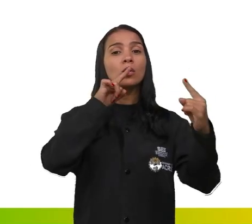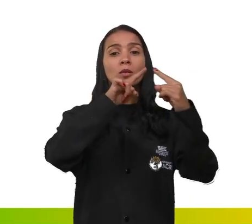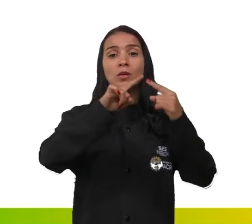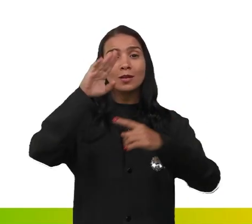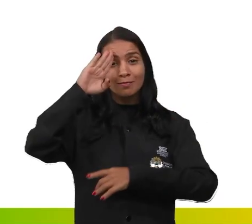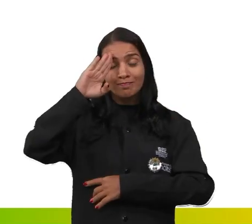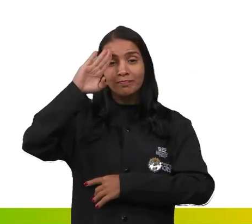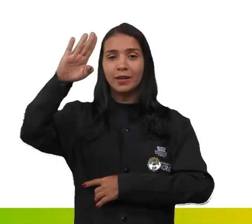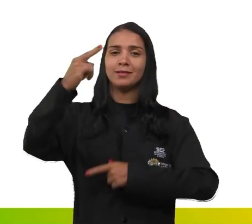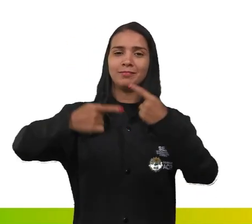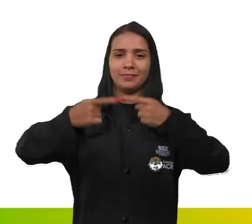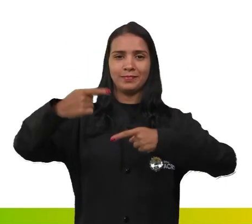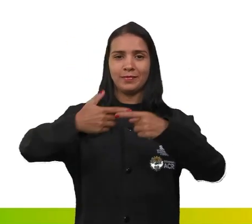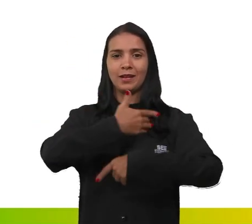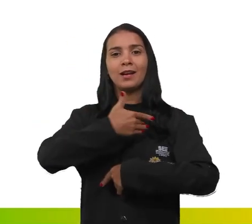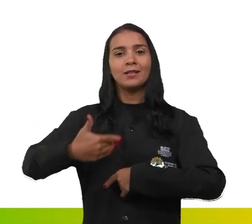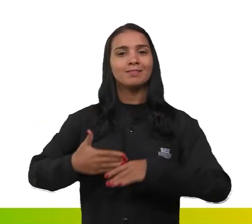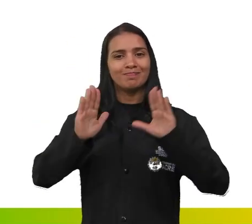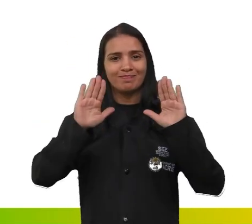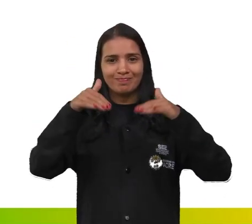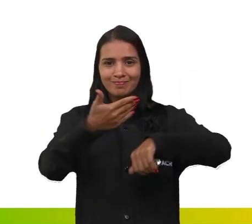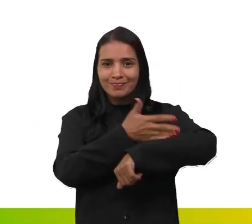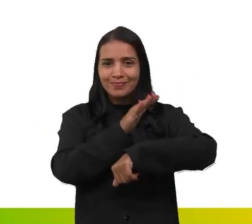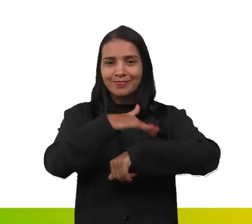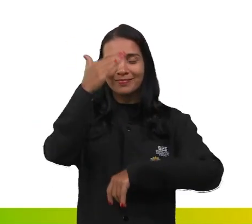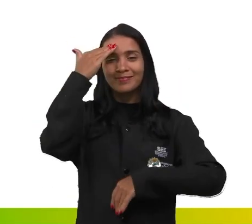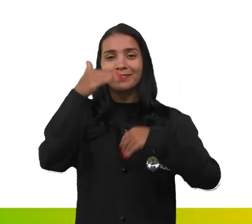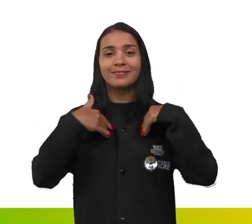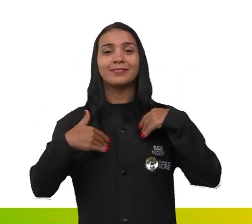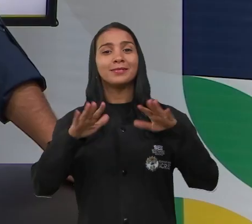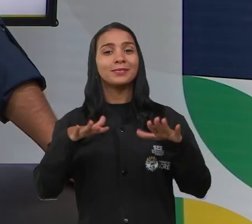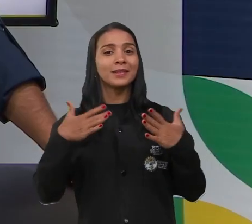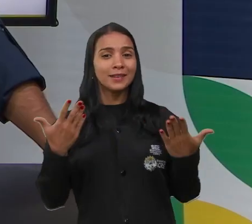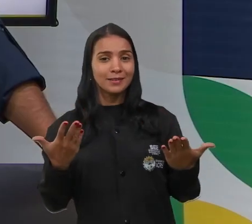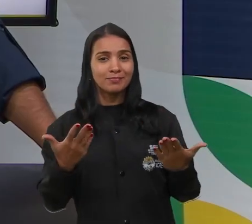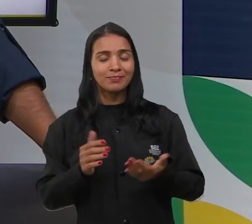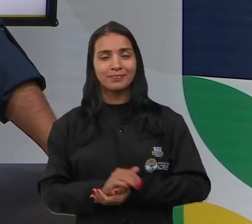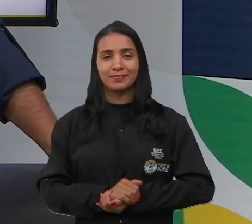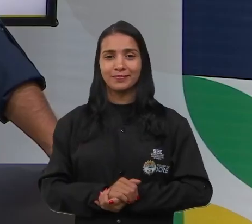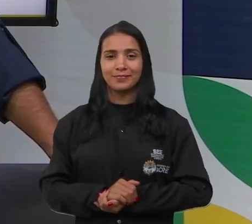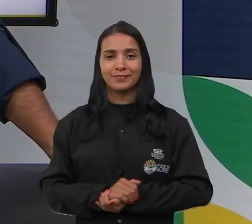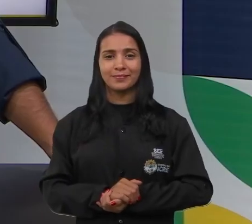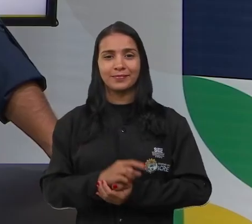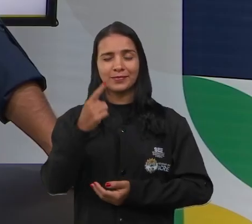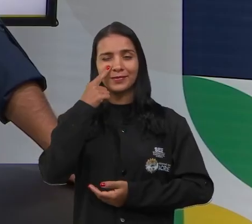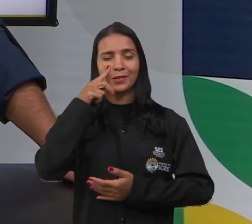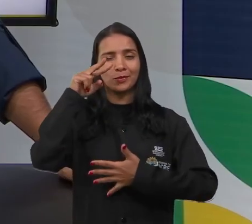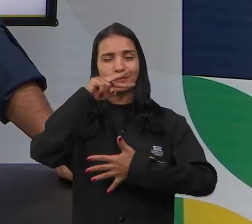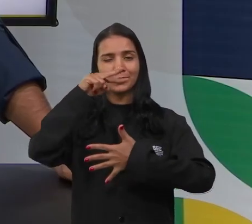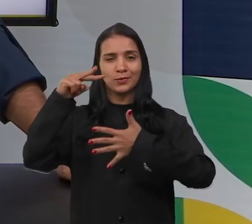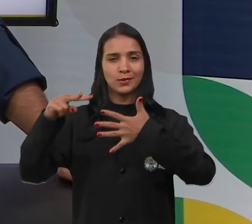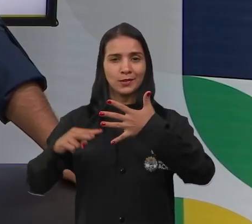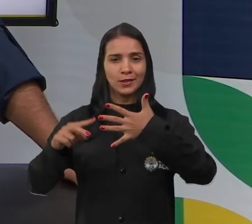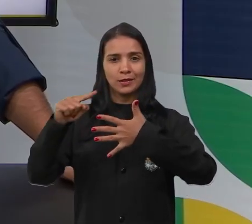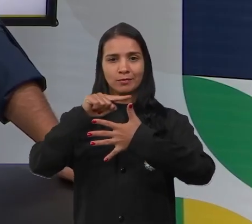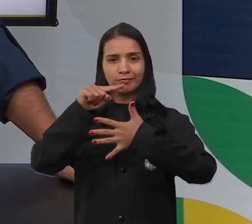das políticas públicas voltadas às práticas corporais. Vamos ver alternativas que se casam, que conversam com